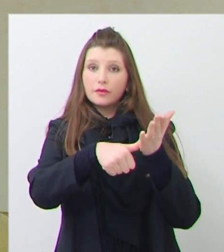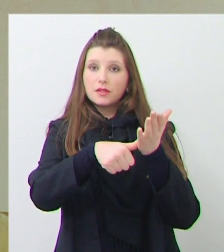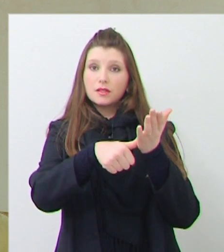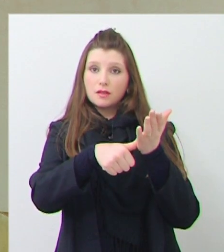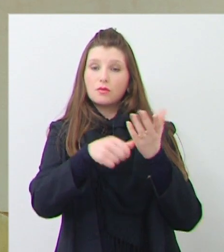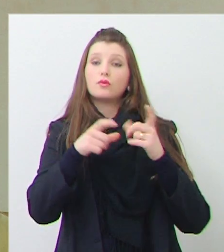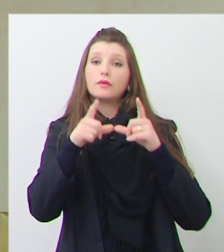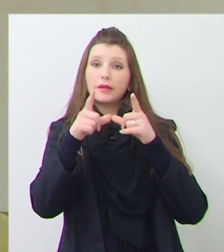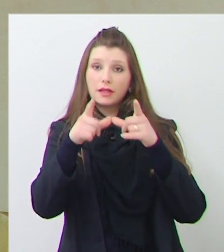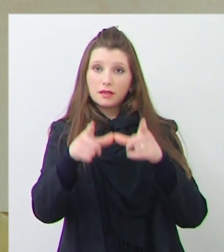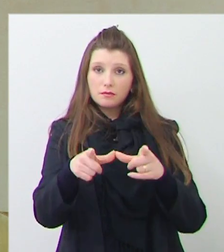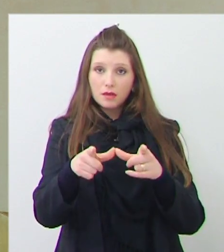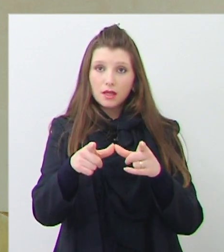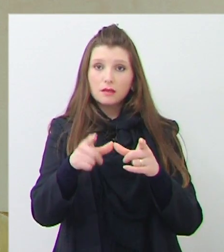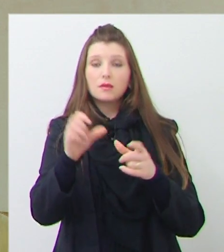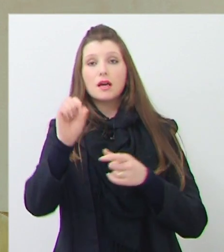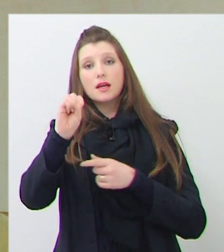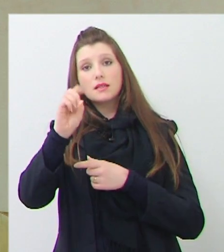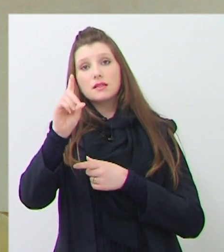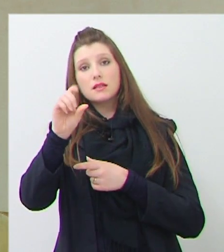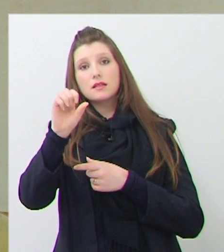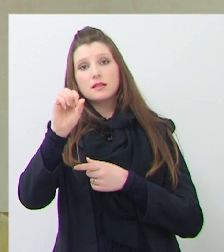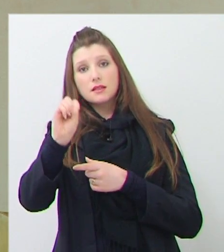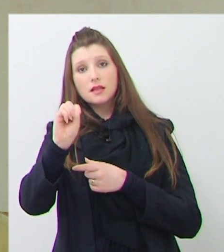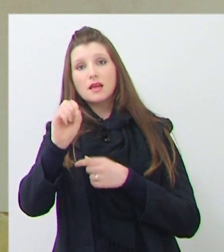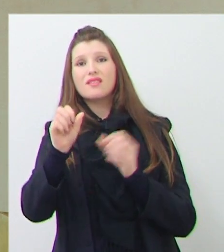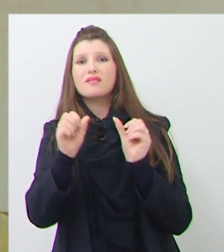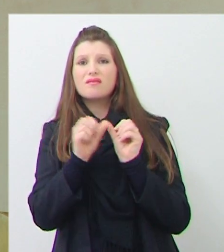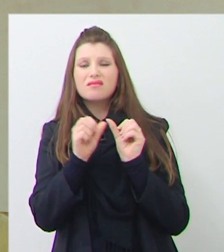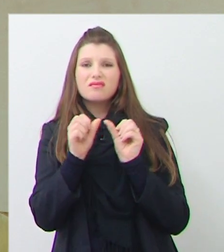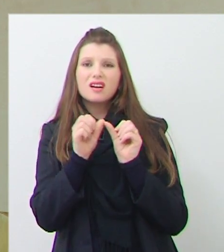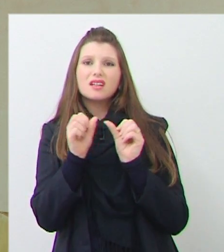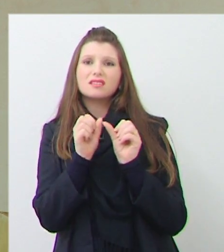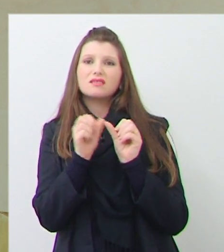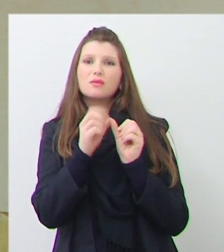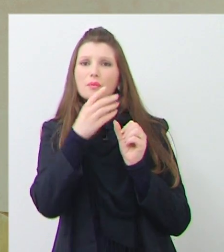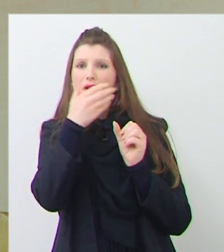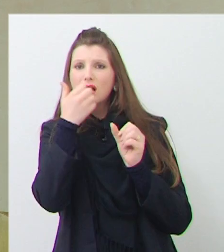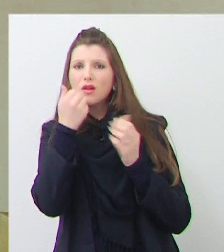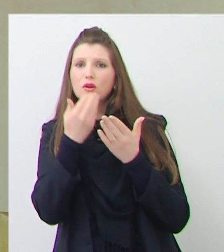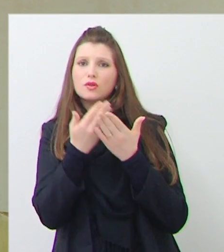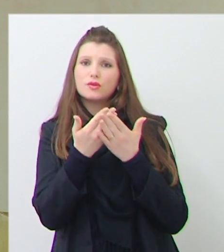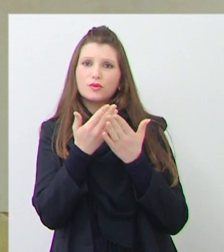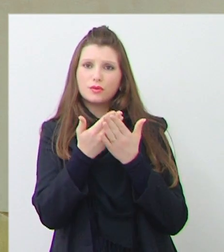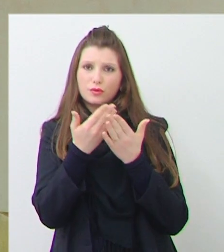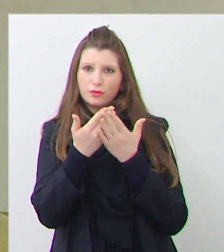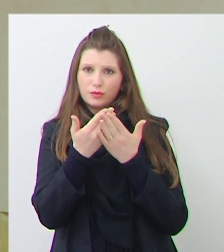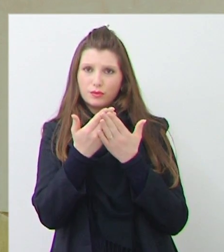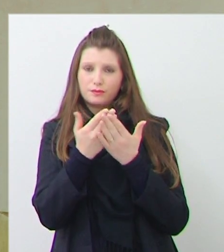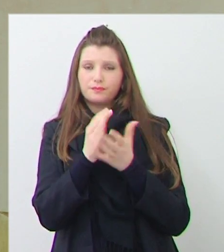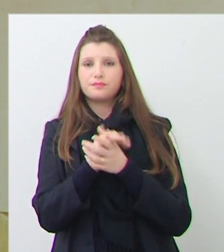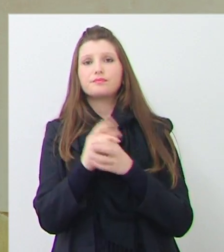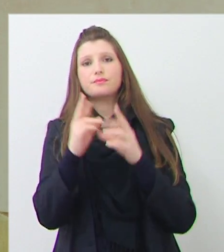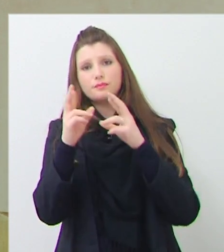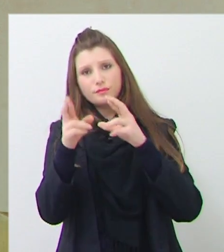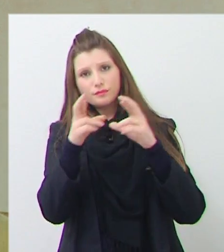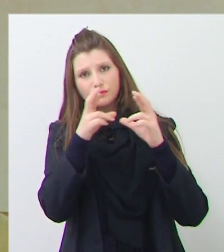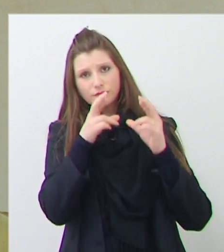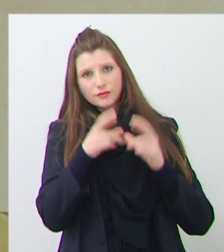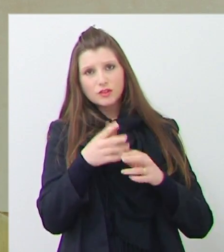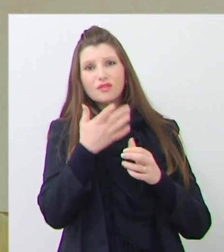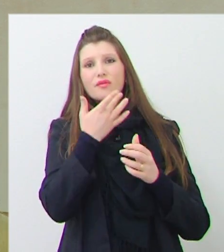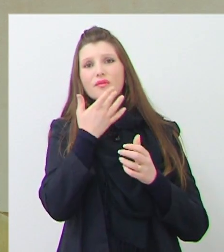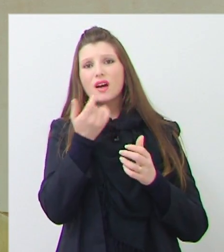para que a STC faça com que aquela região seja uma região de